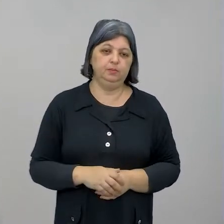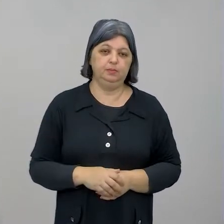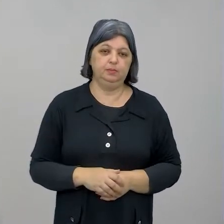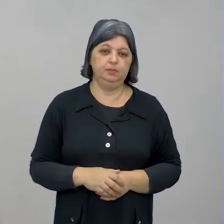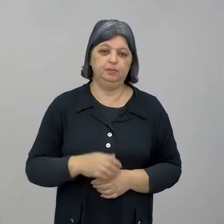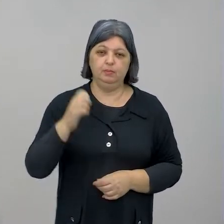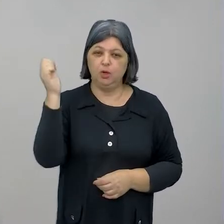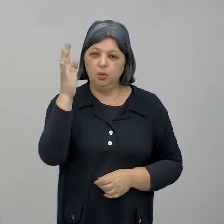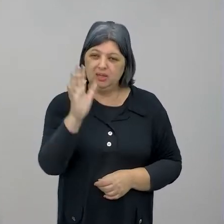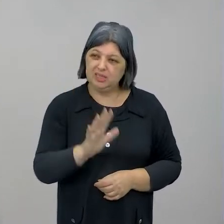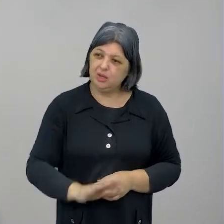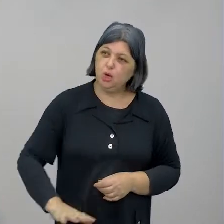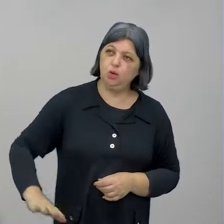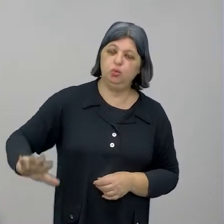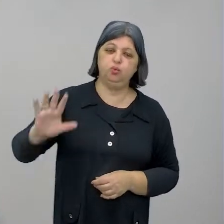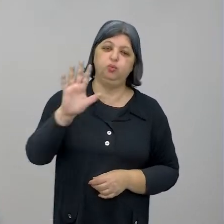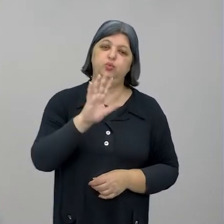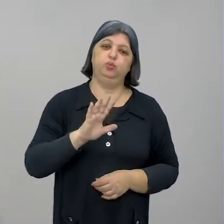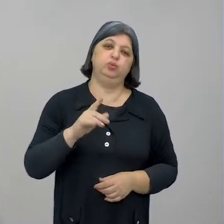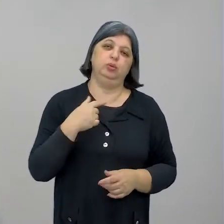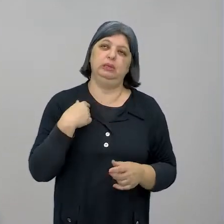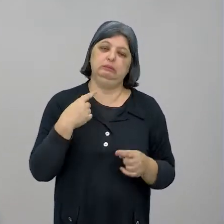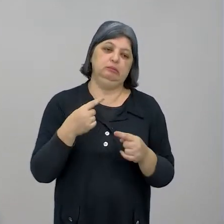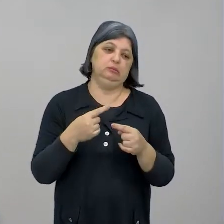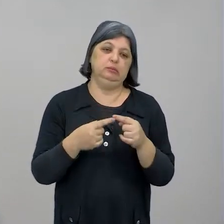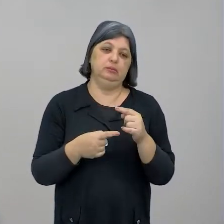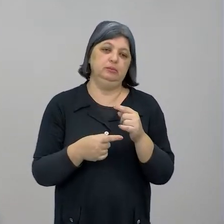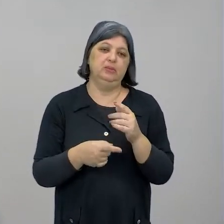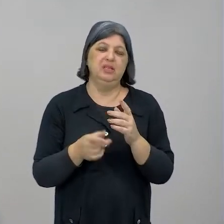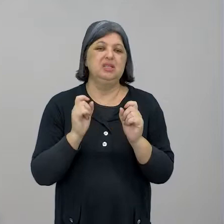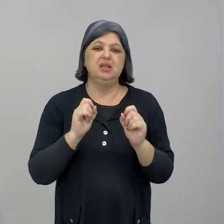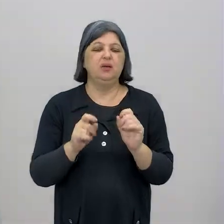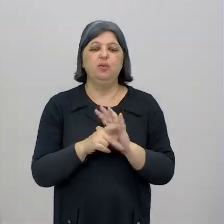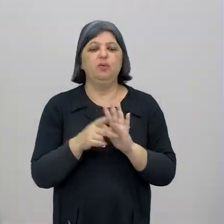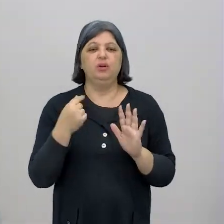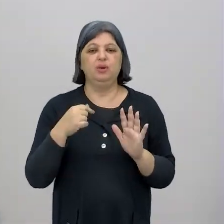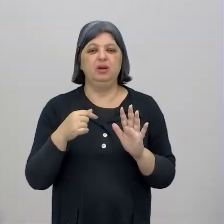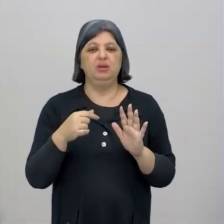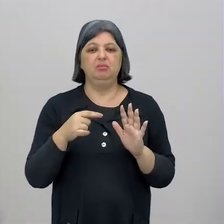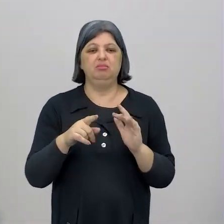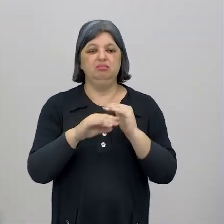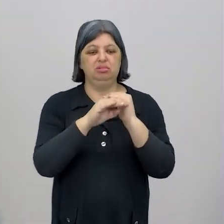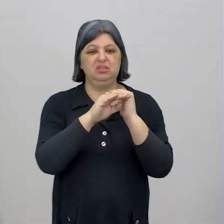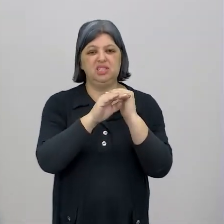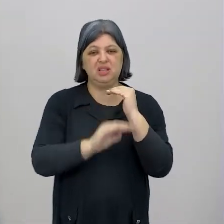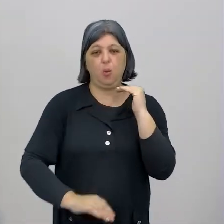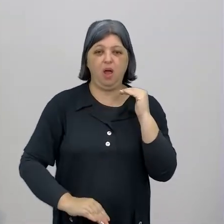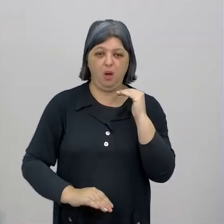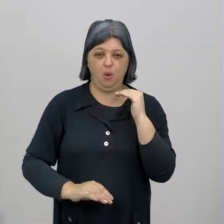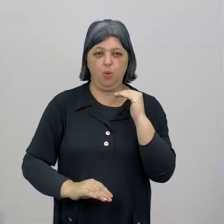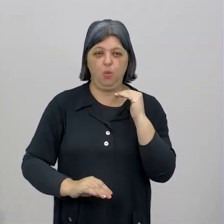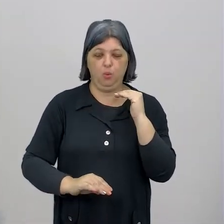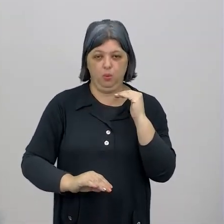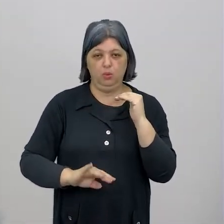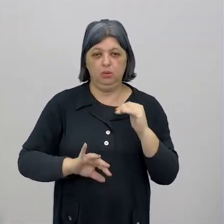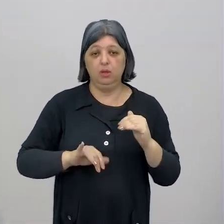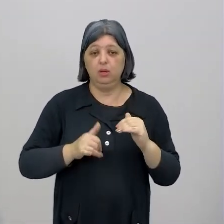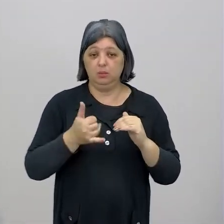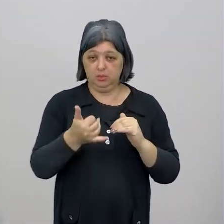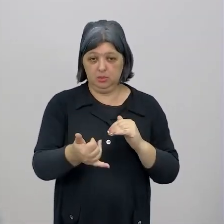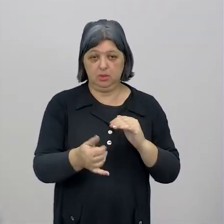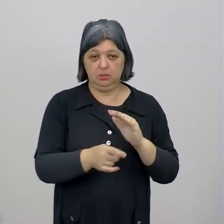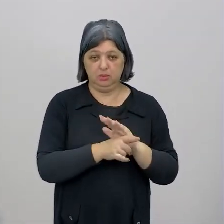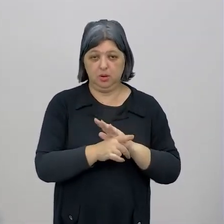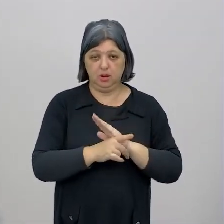é muito discrepante em relação ao saneamento básico. Discrepante, você está falando desigual nas oportunizações